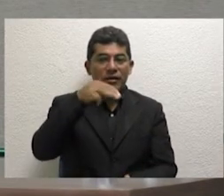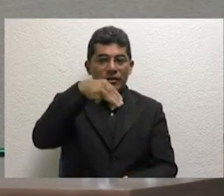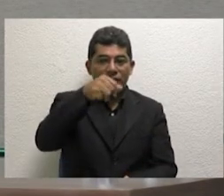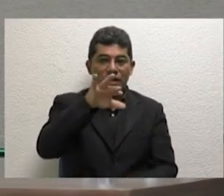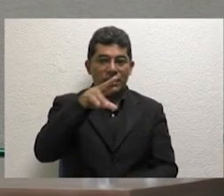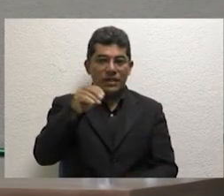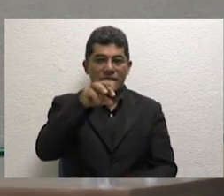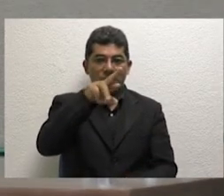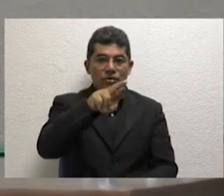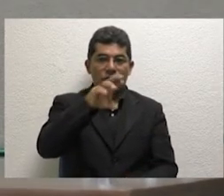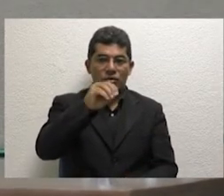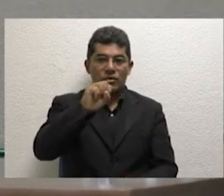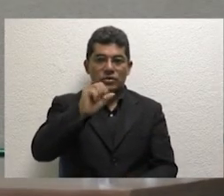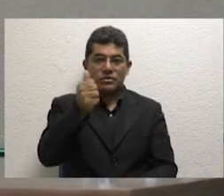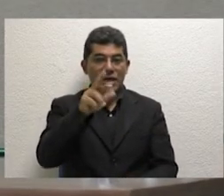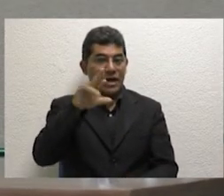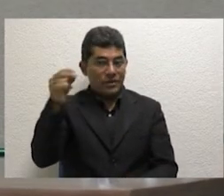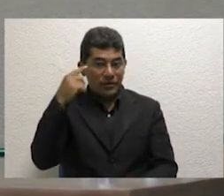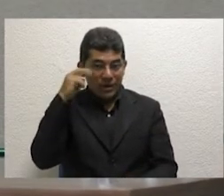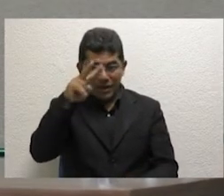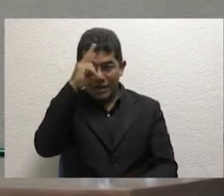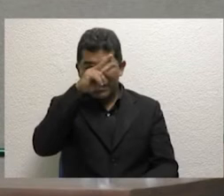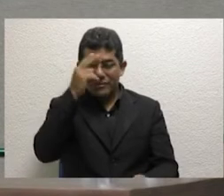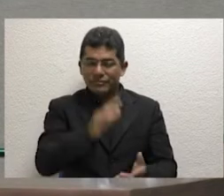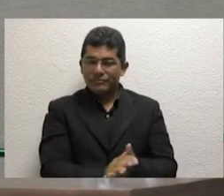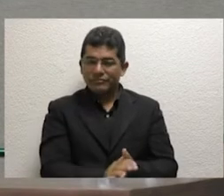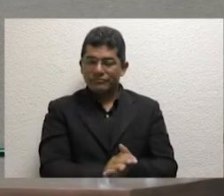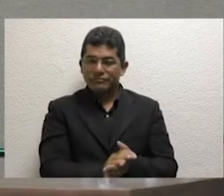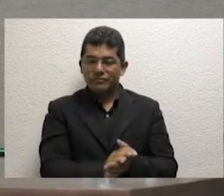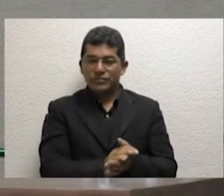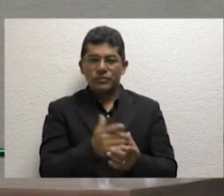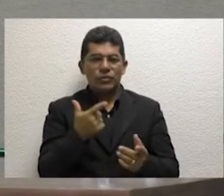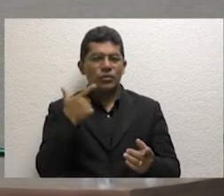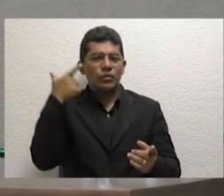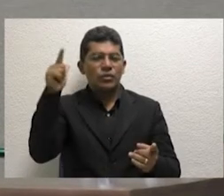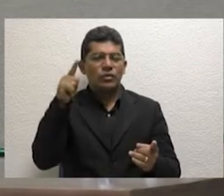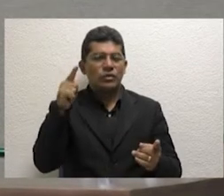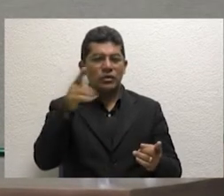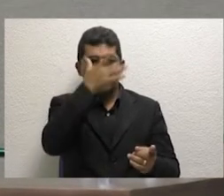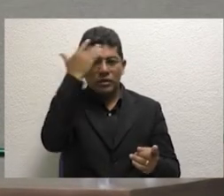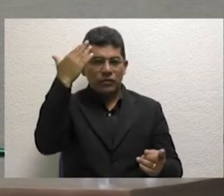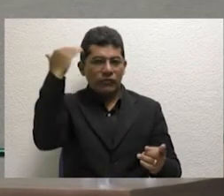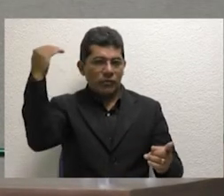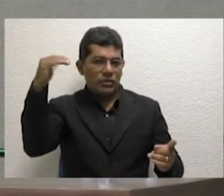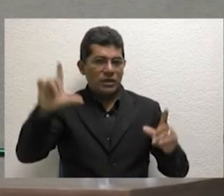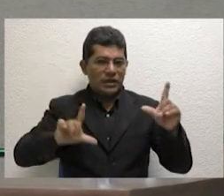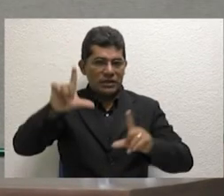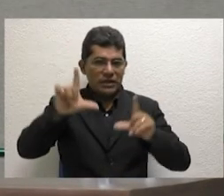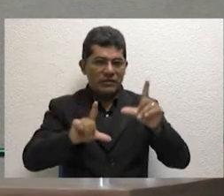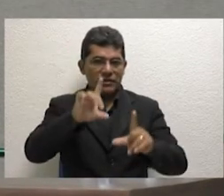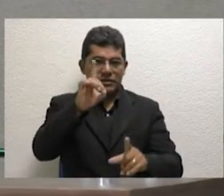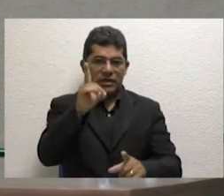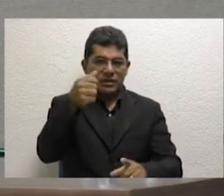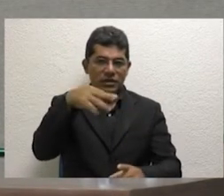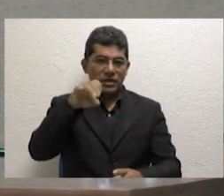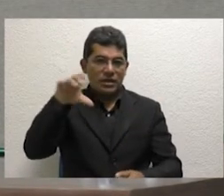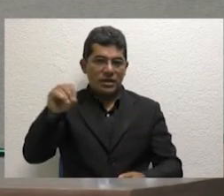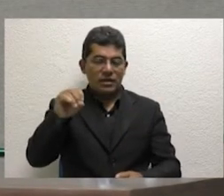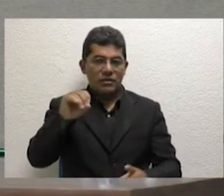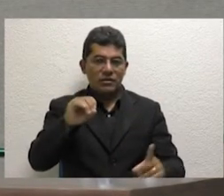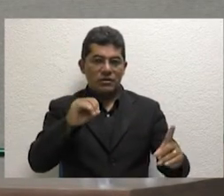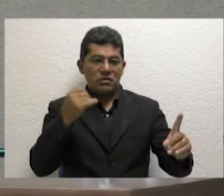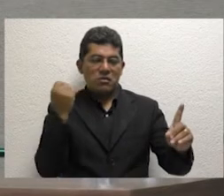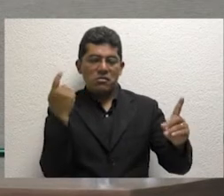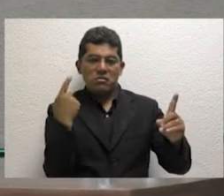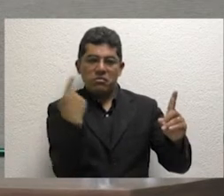Rosário, que agredida pelo humorista Danilo Gentili, recorreu